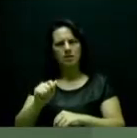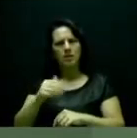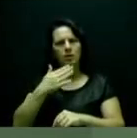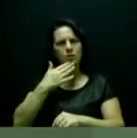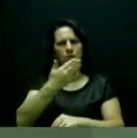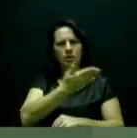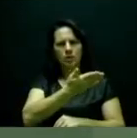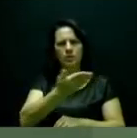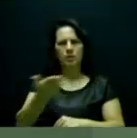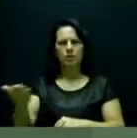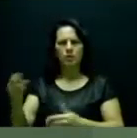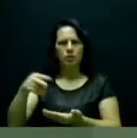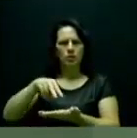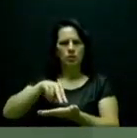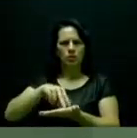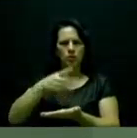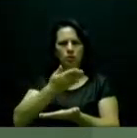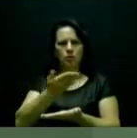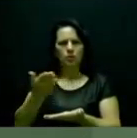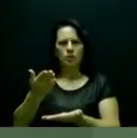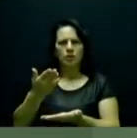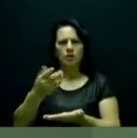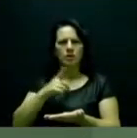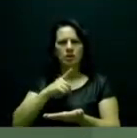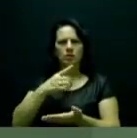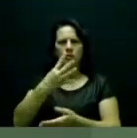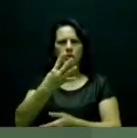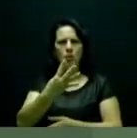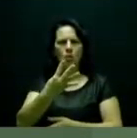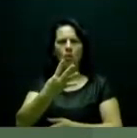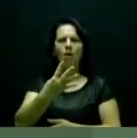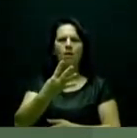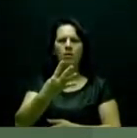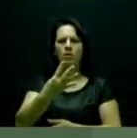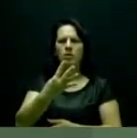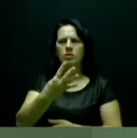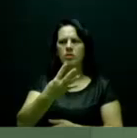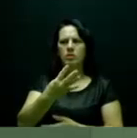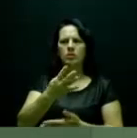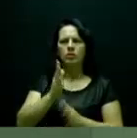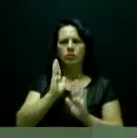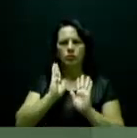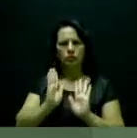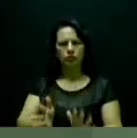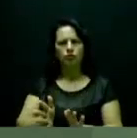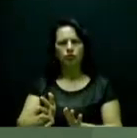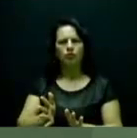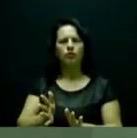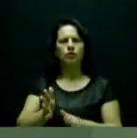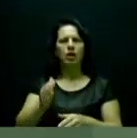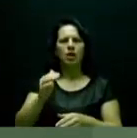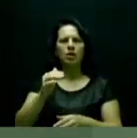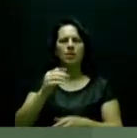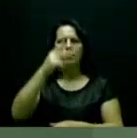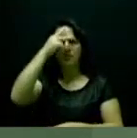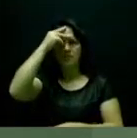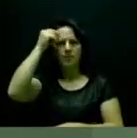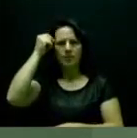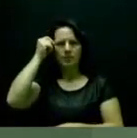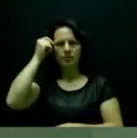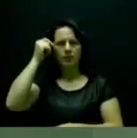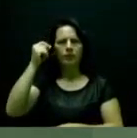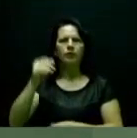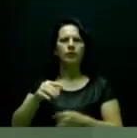vocês, neste parlamento hoje aqui, nós temos 4 prefeituráveis já declarados, que, se Deus quiser, o